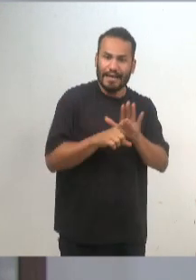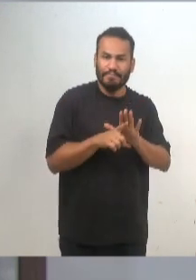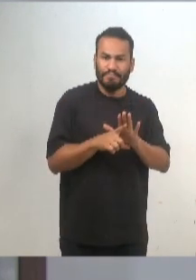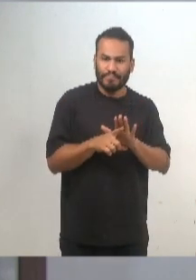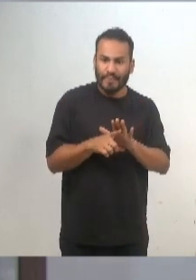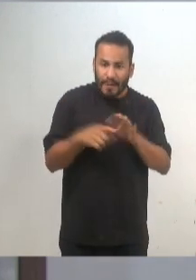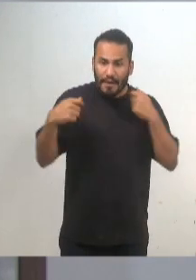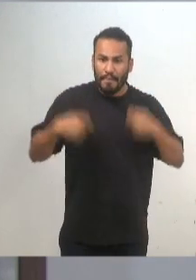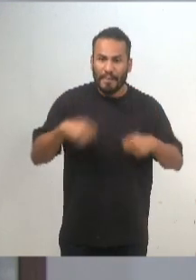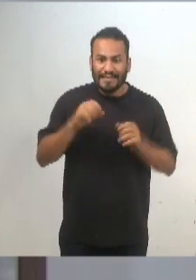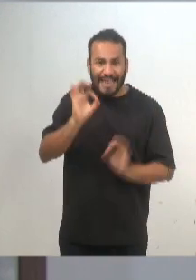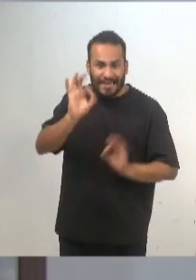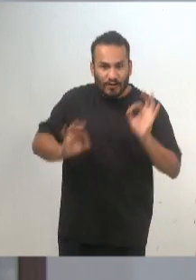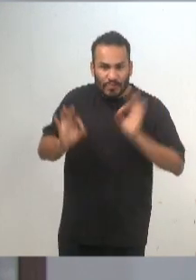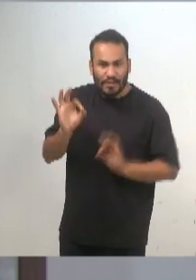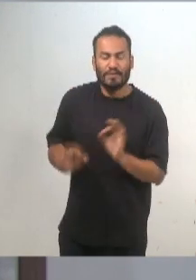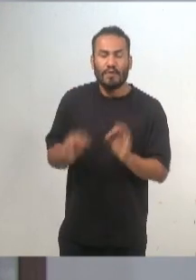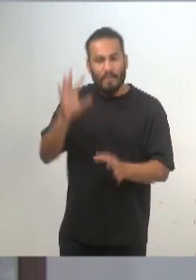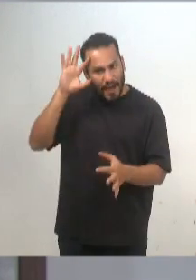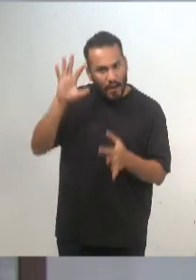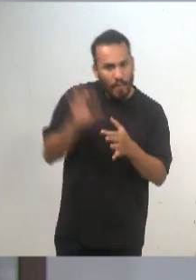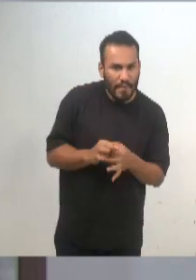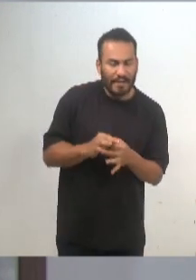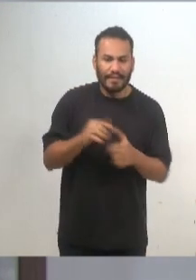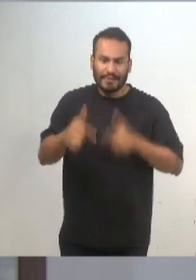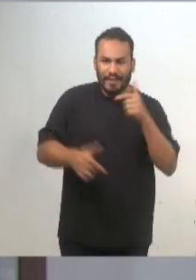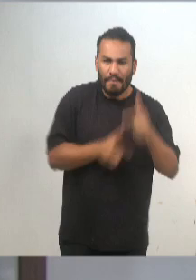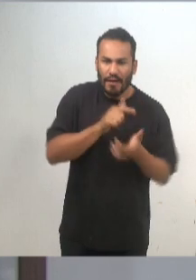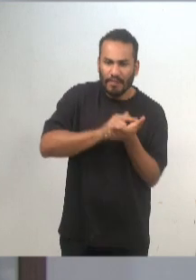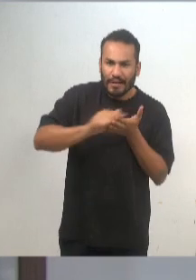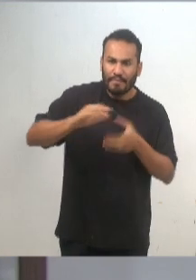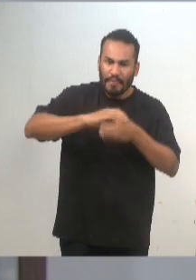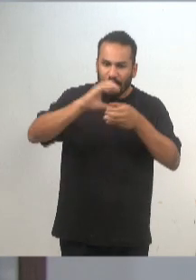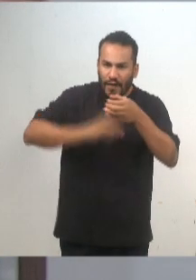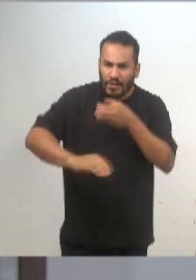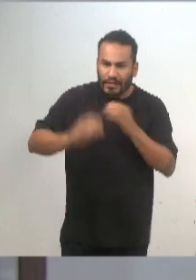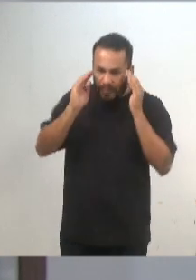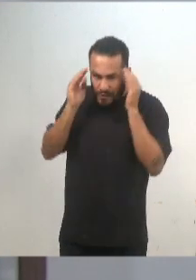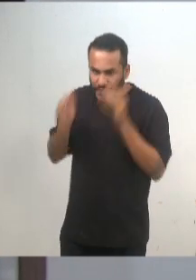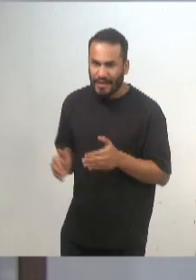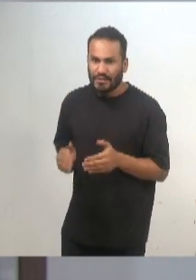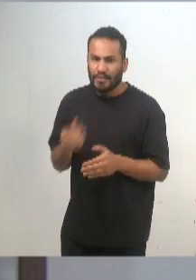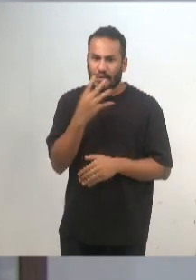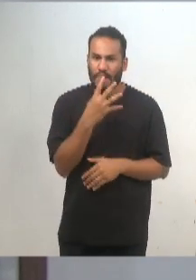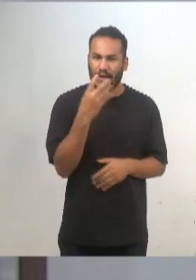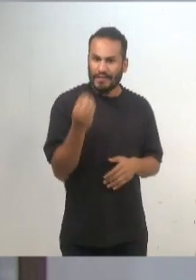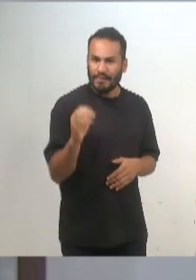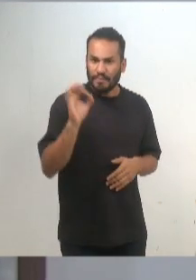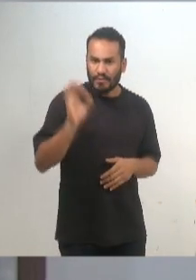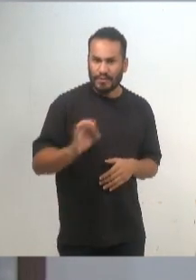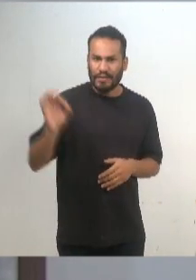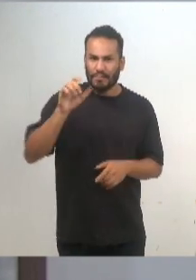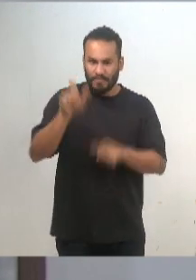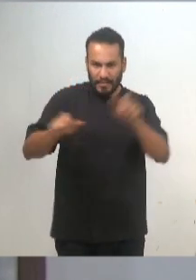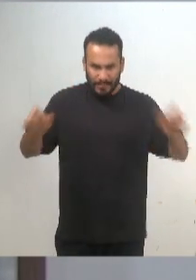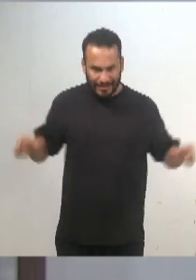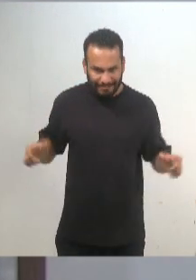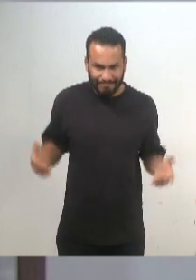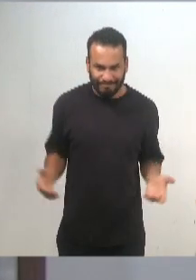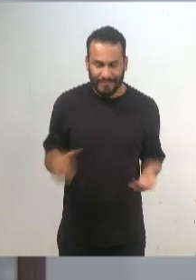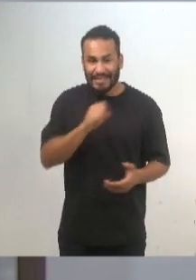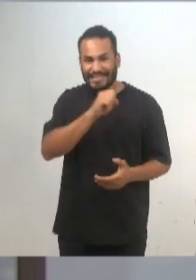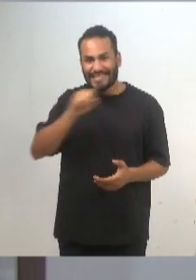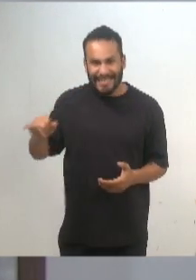E ele precisa ser ajustado para compreender o serviço de limpa-fossa em caráter de exclusividade para 40% da população. Então,